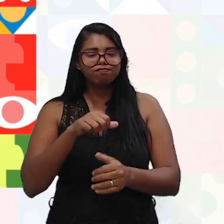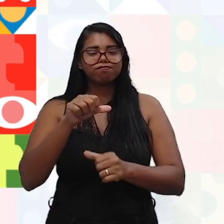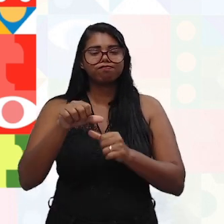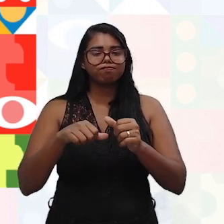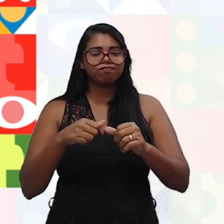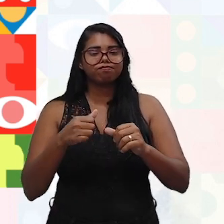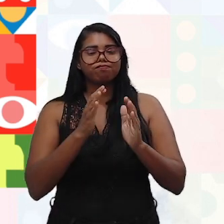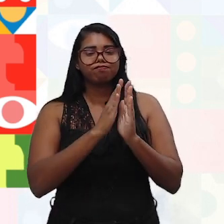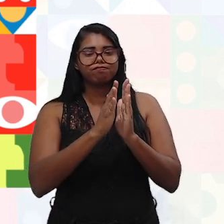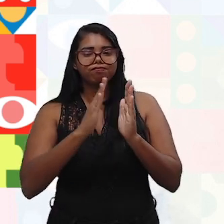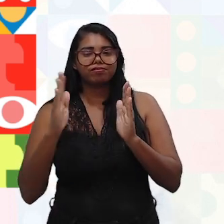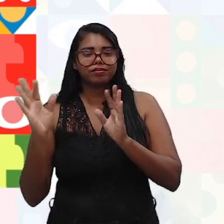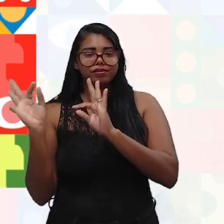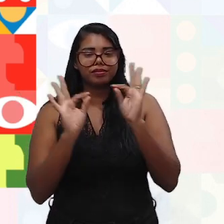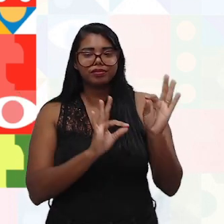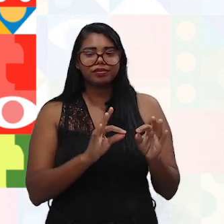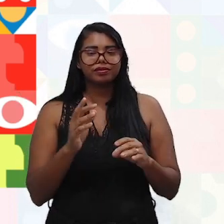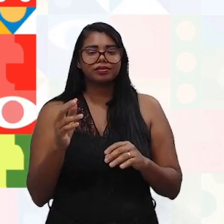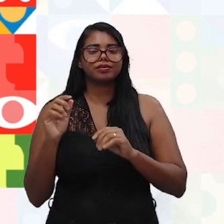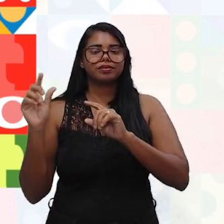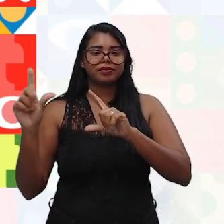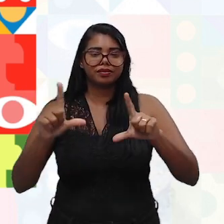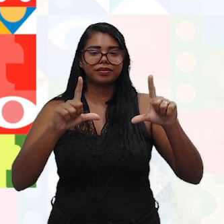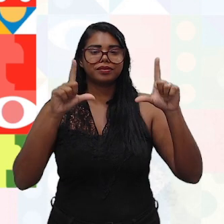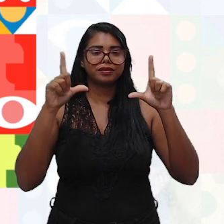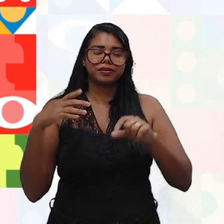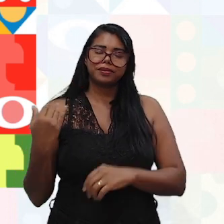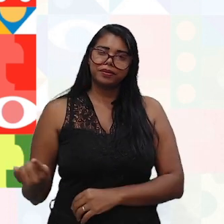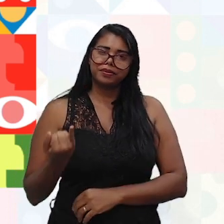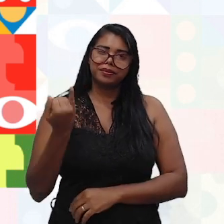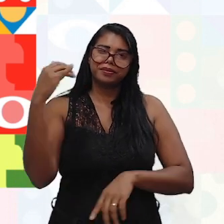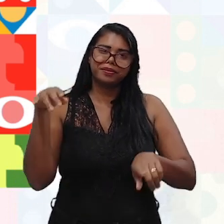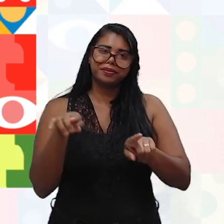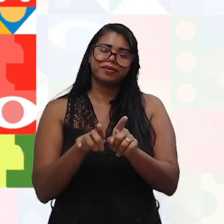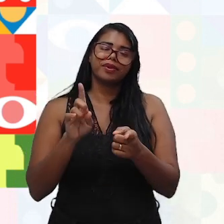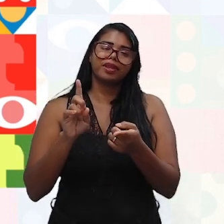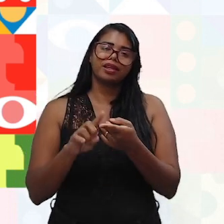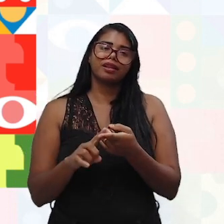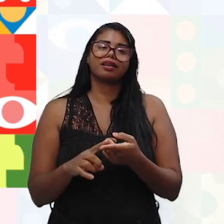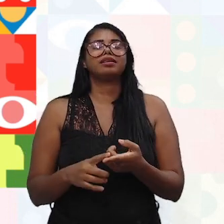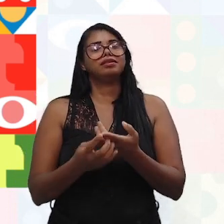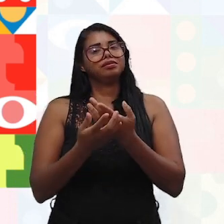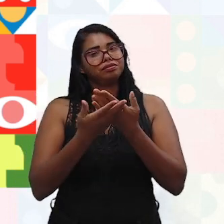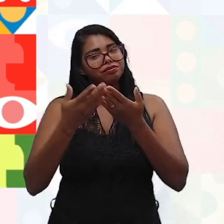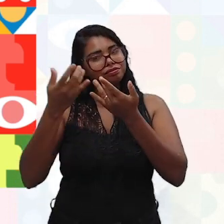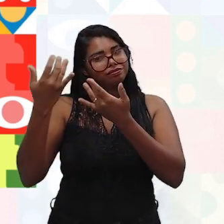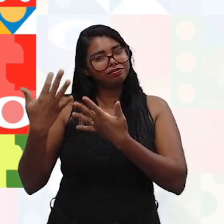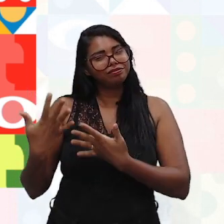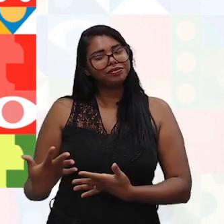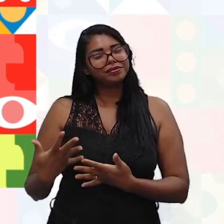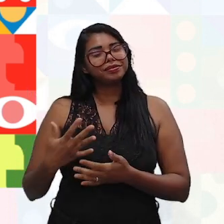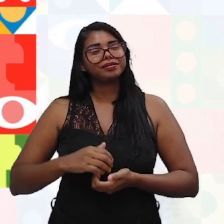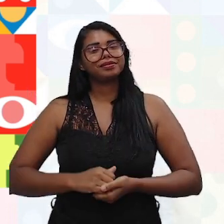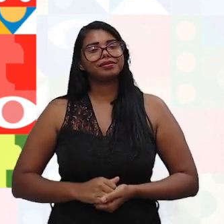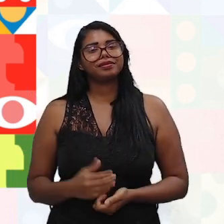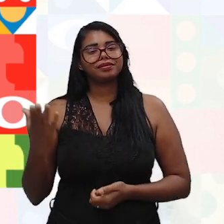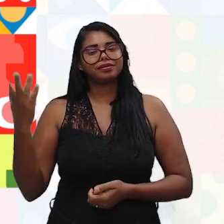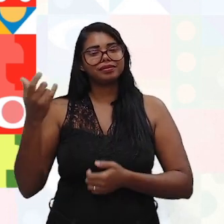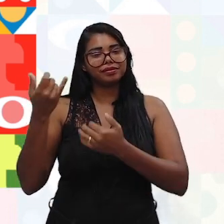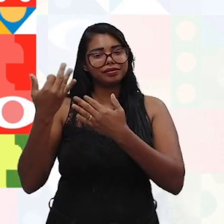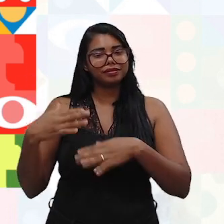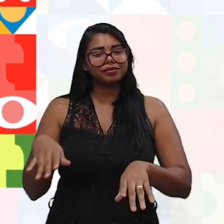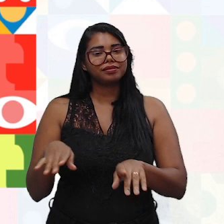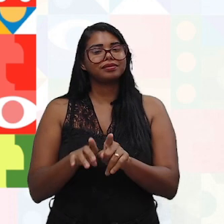Então, acompanha comigo aqui no slide, porque isso é muito importante e eu vou te dar um spoiler assim rapidinho. Tem uma